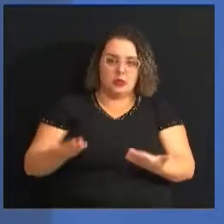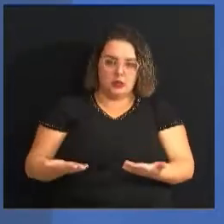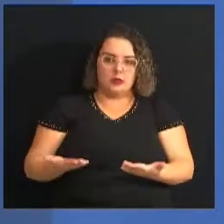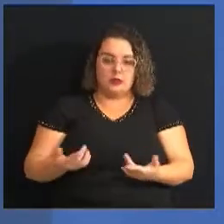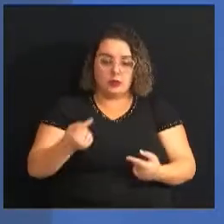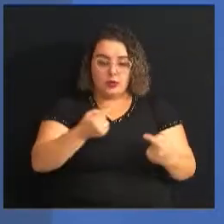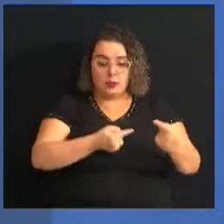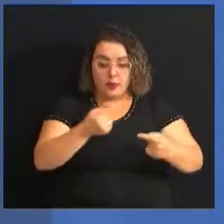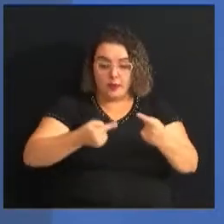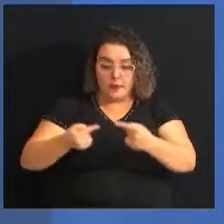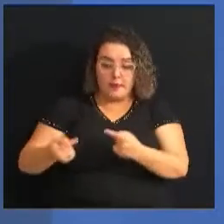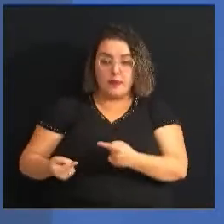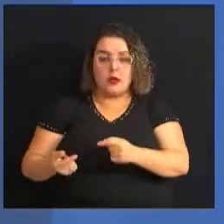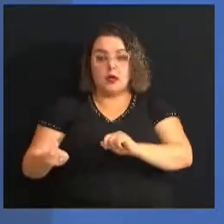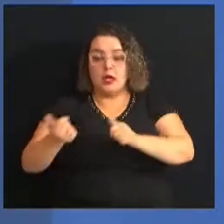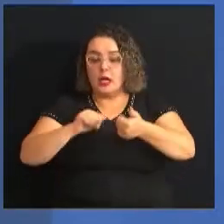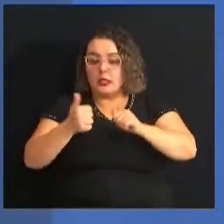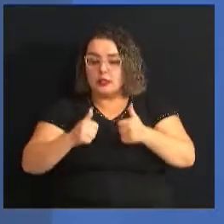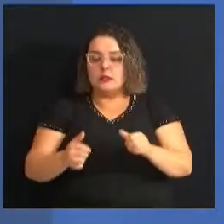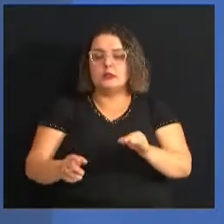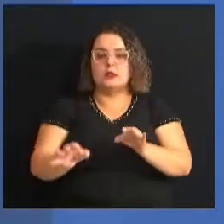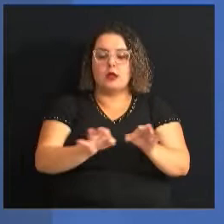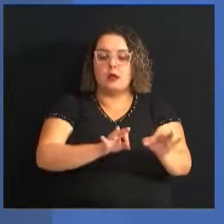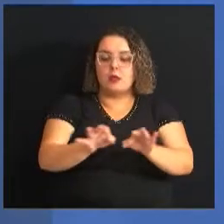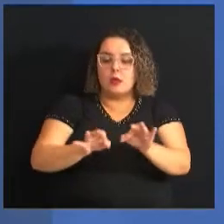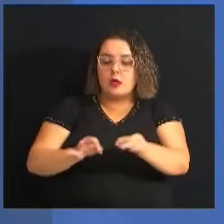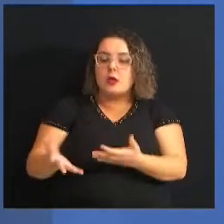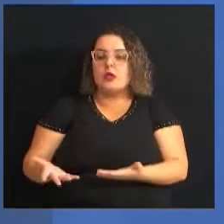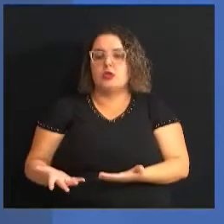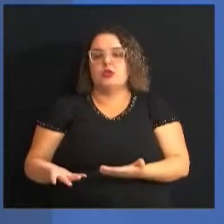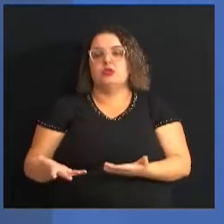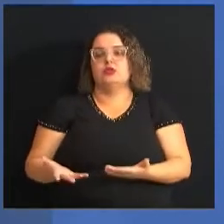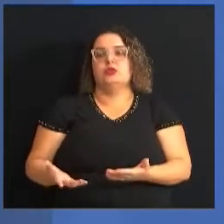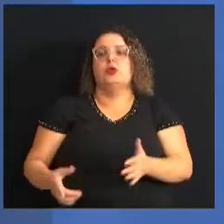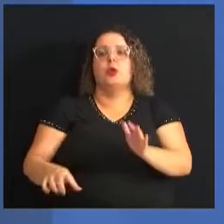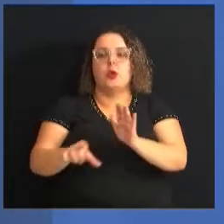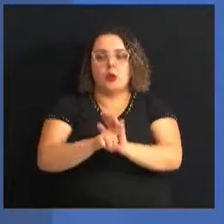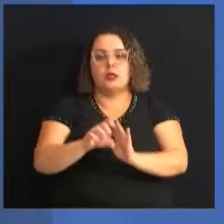discussões, analisa alguns projetos de acordo com a lei orgânica do